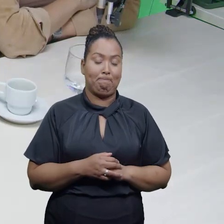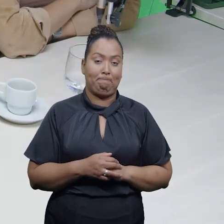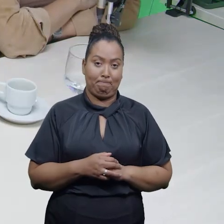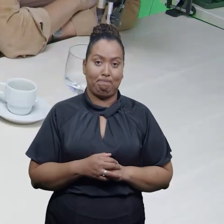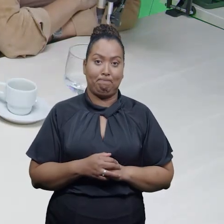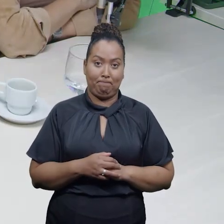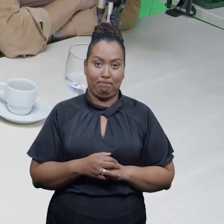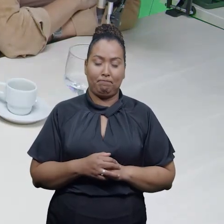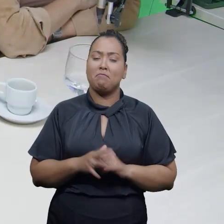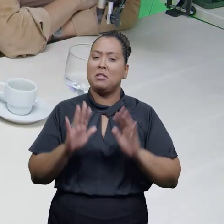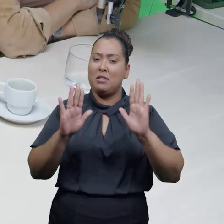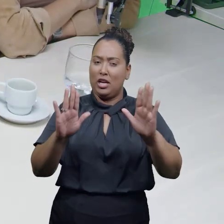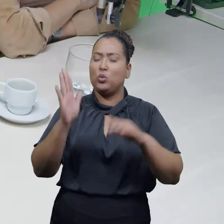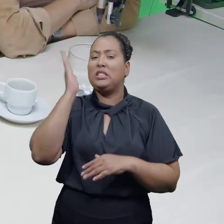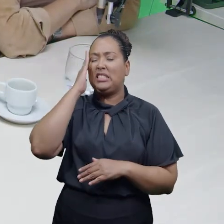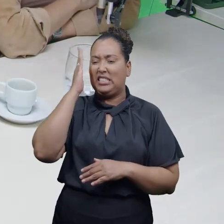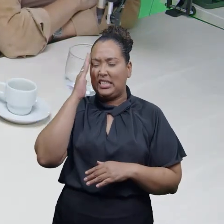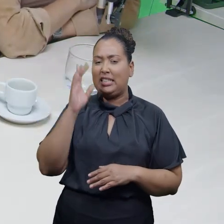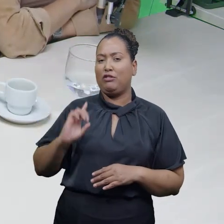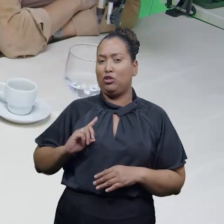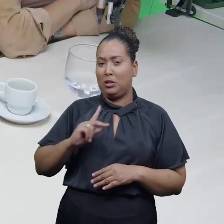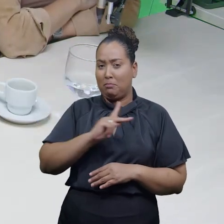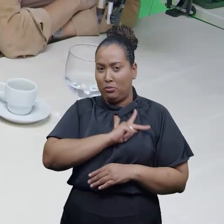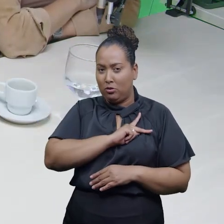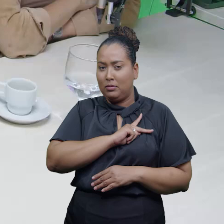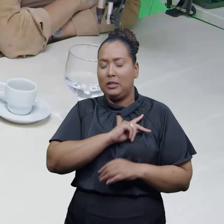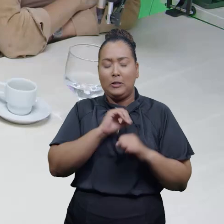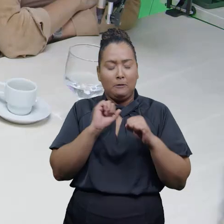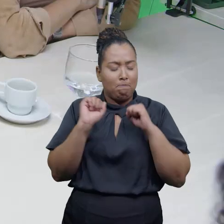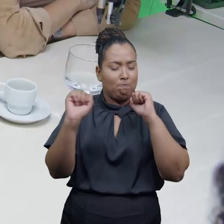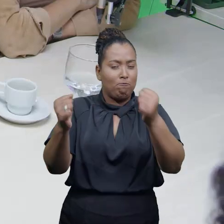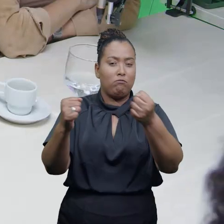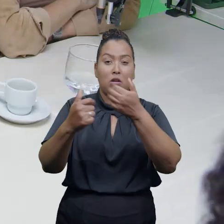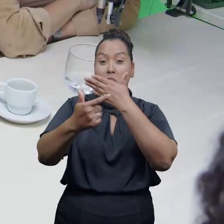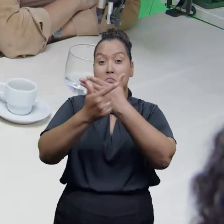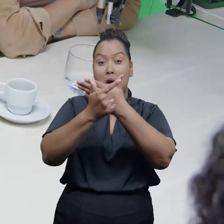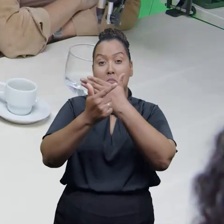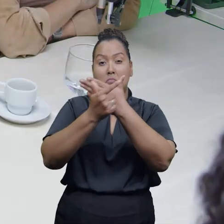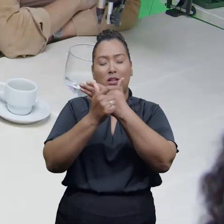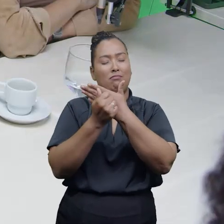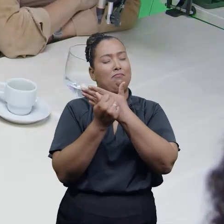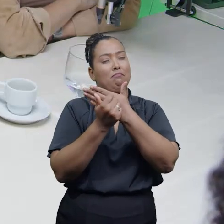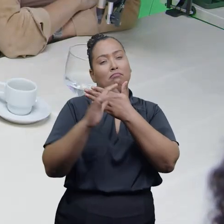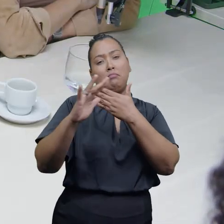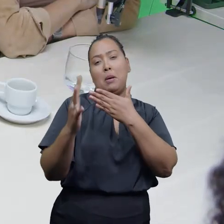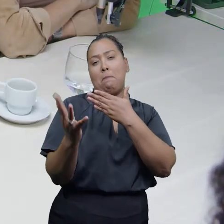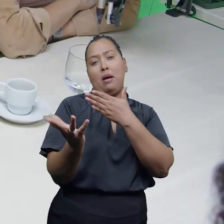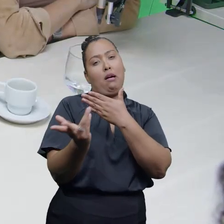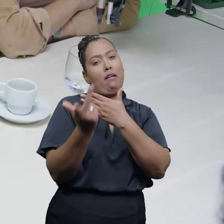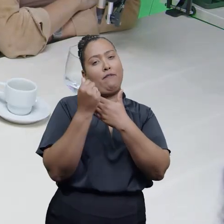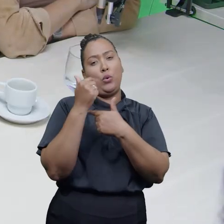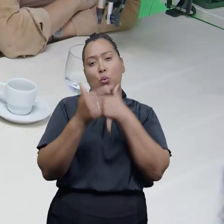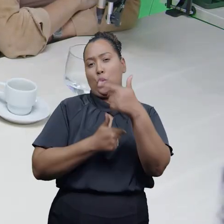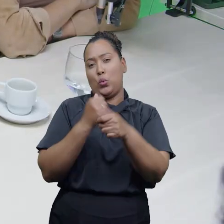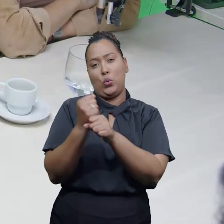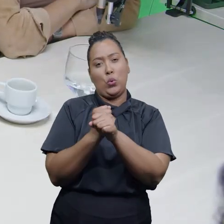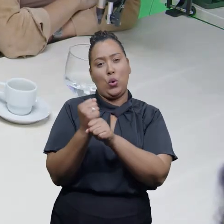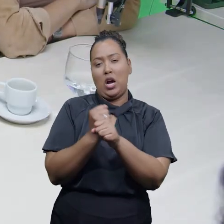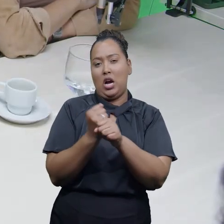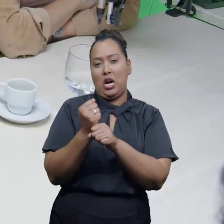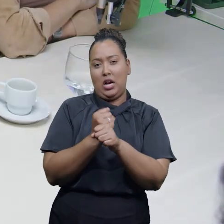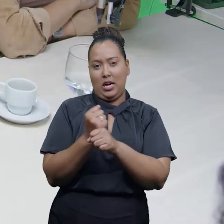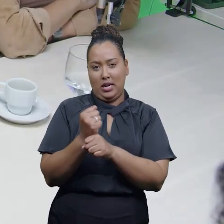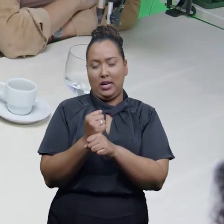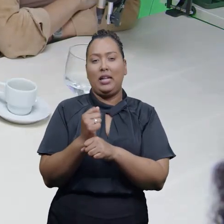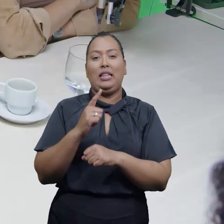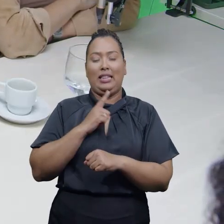as limitações, eu acredito que a Defensoria tem feito um papel assim brilhante nos últimos